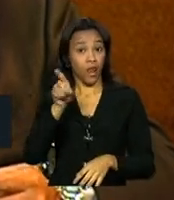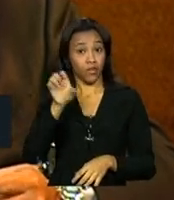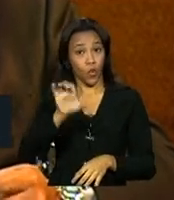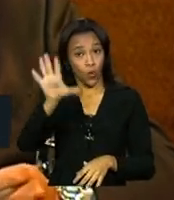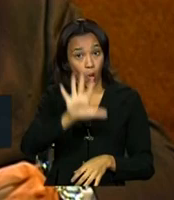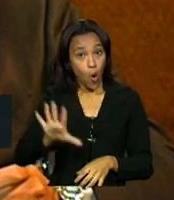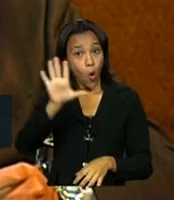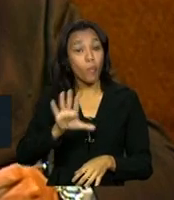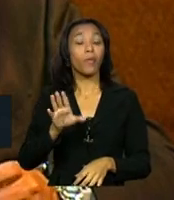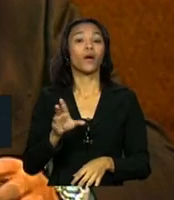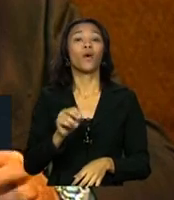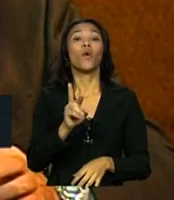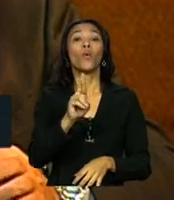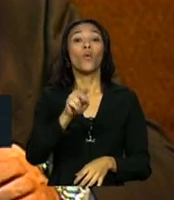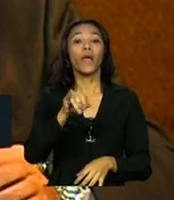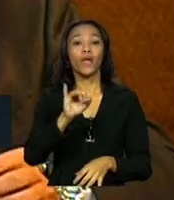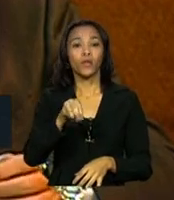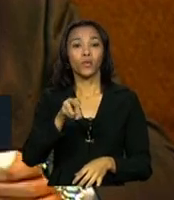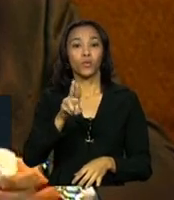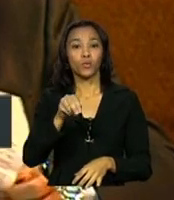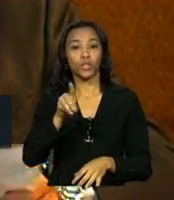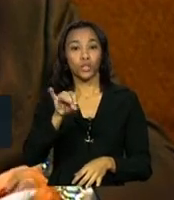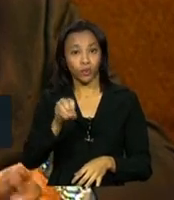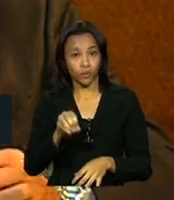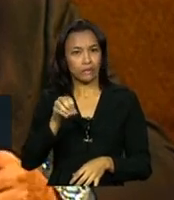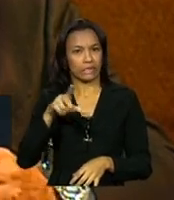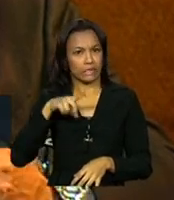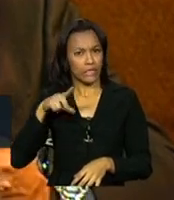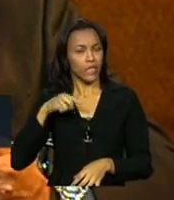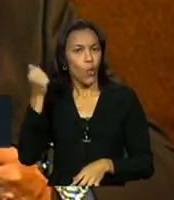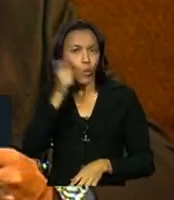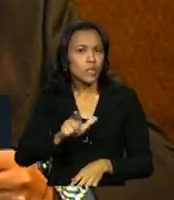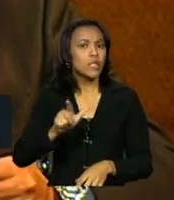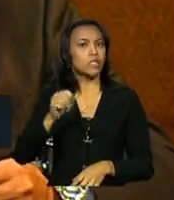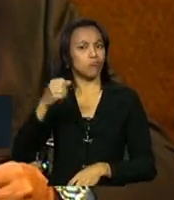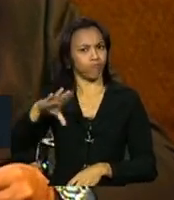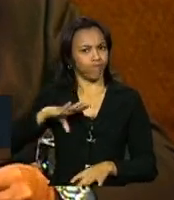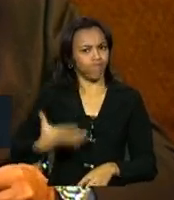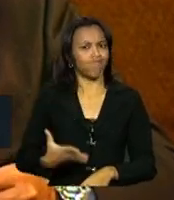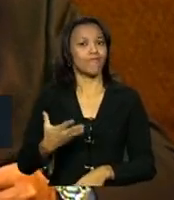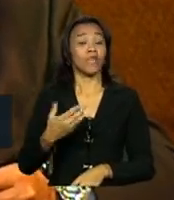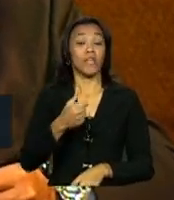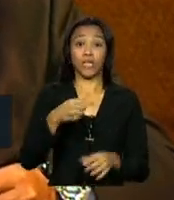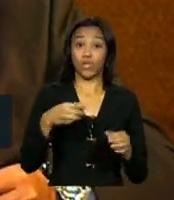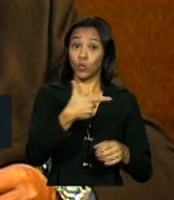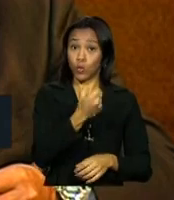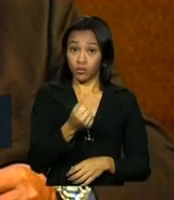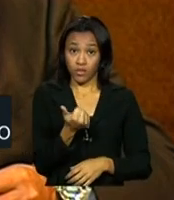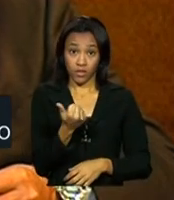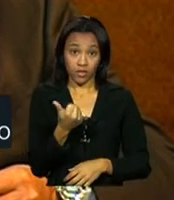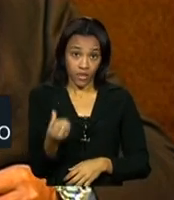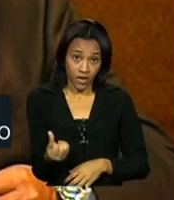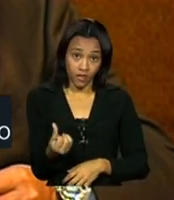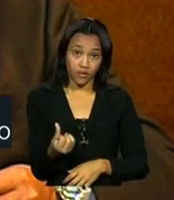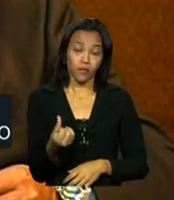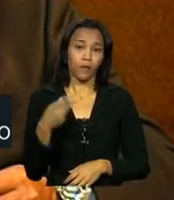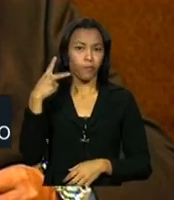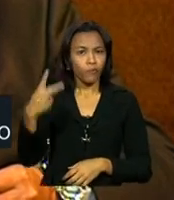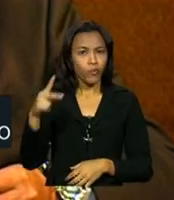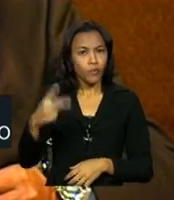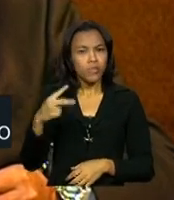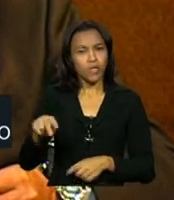Unido vem buscando superar Tais desafios e em 2006 teve seu sistema